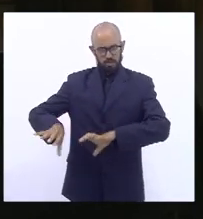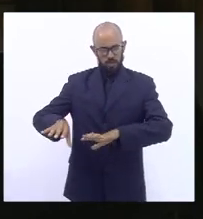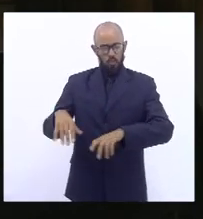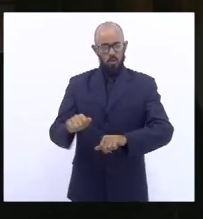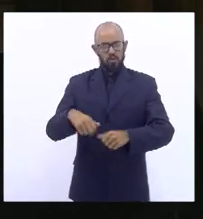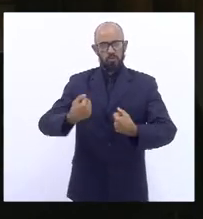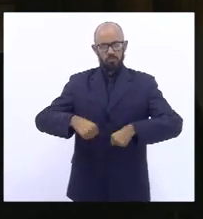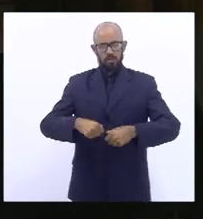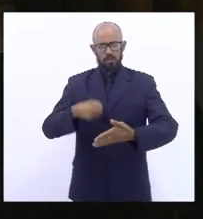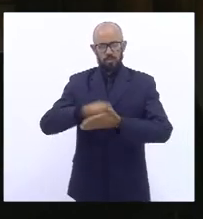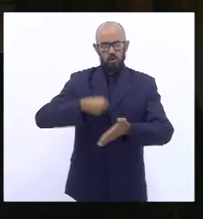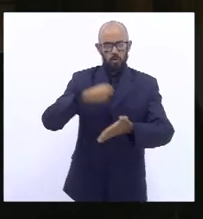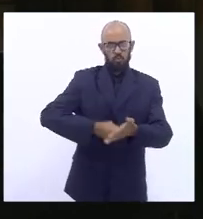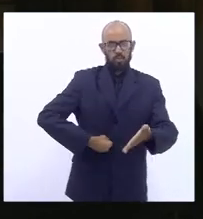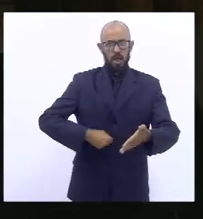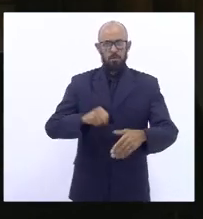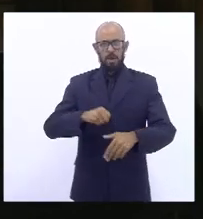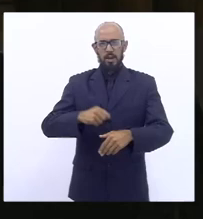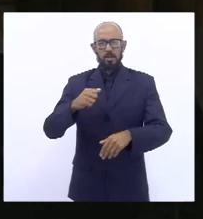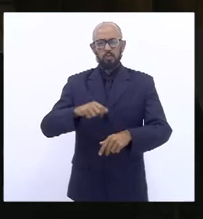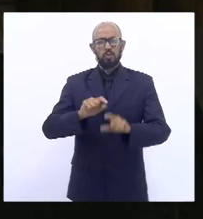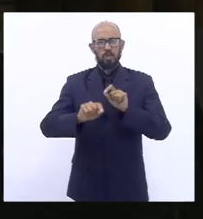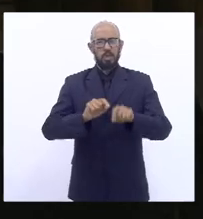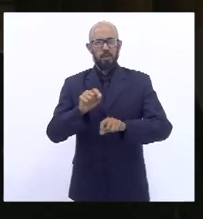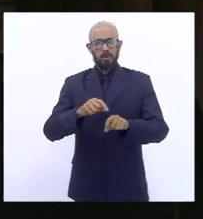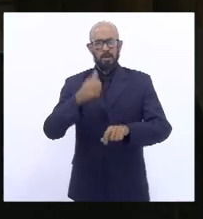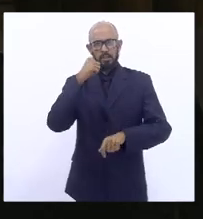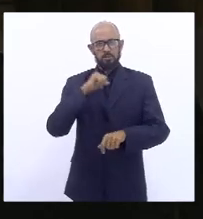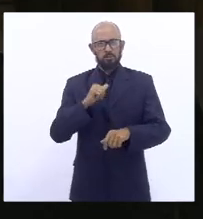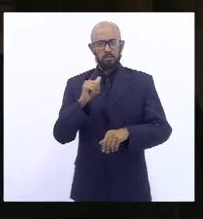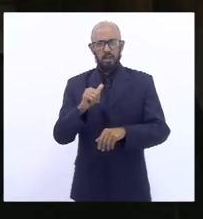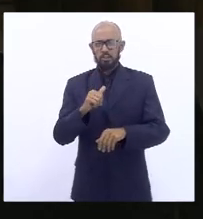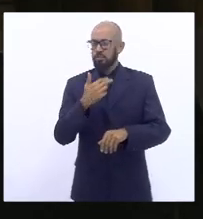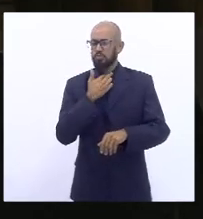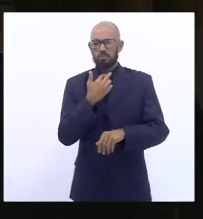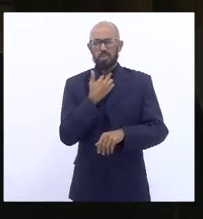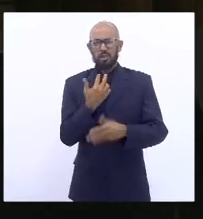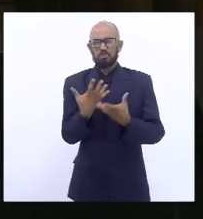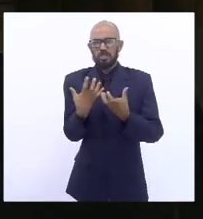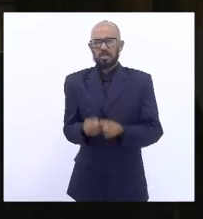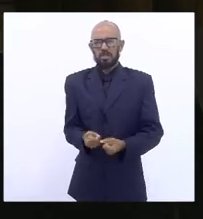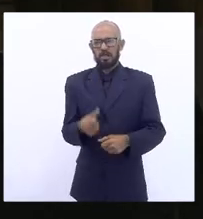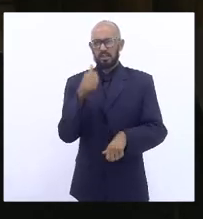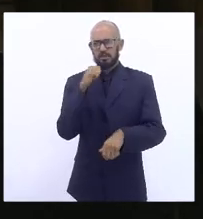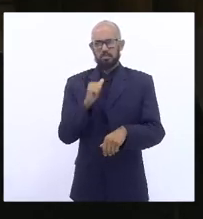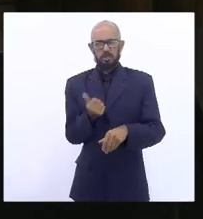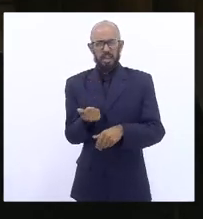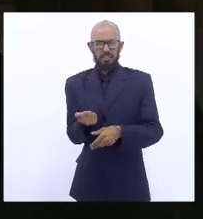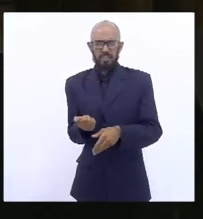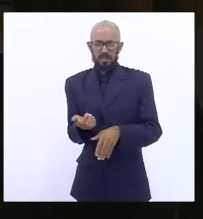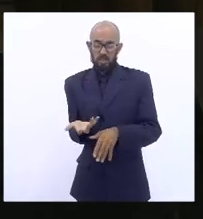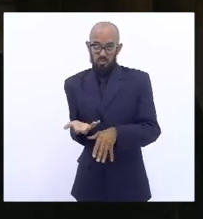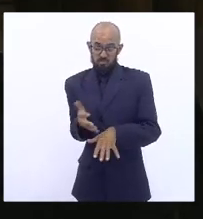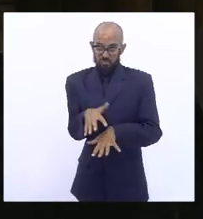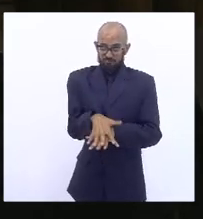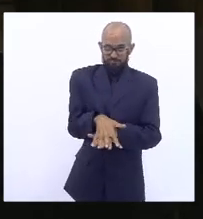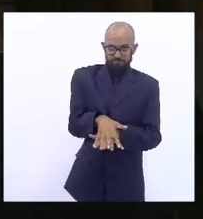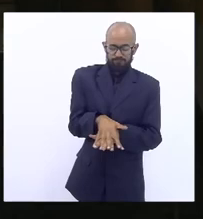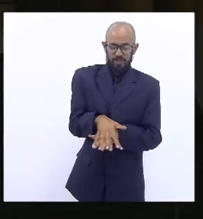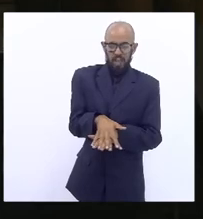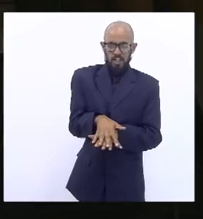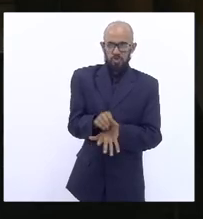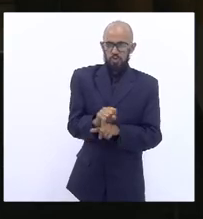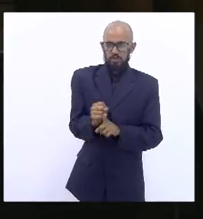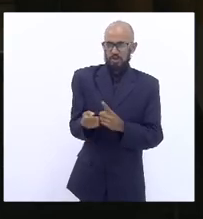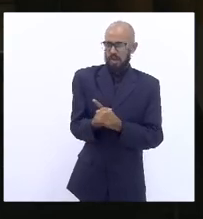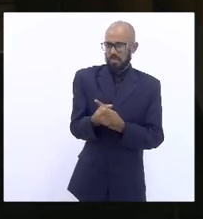mais as mulheres... Nós não podemos aceitar que as mulheres estejam praticamente integradas à sociedade. A gente tem que garantir